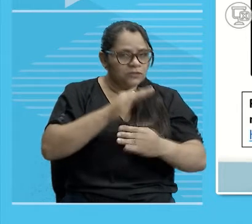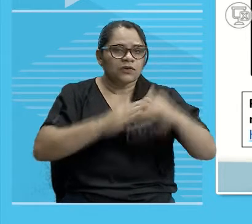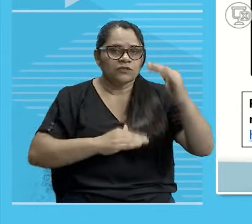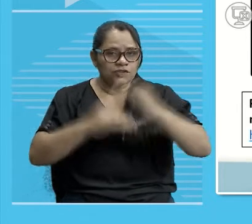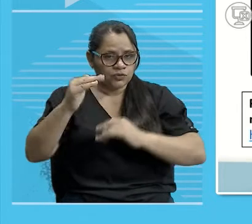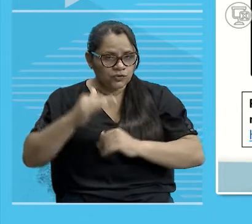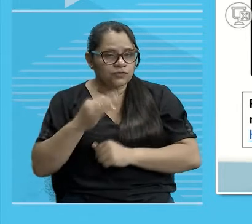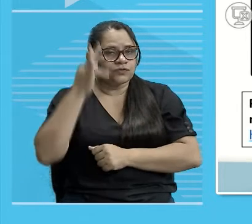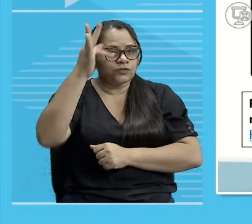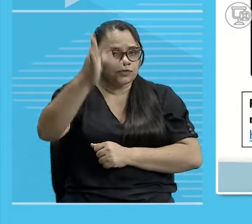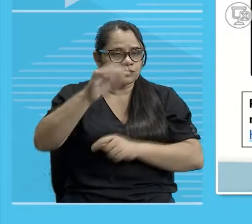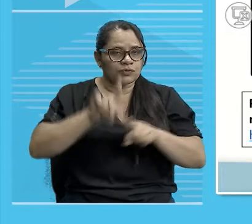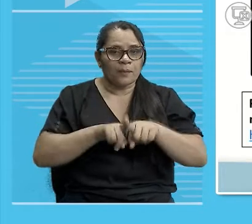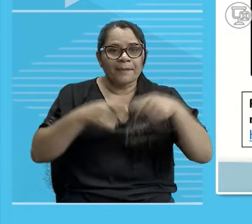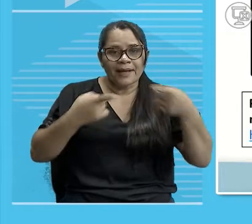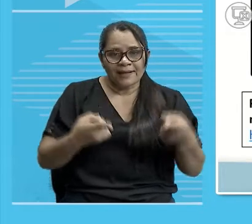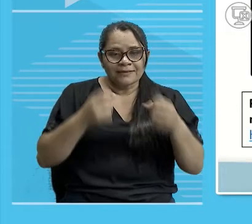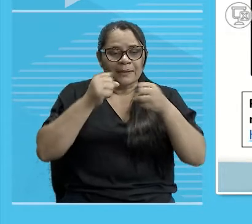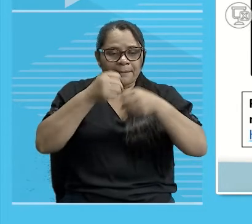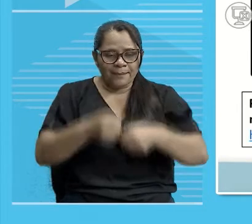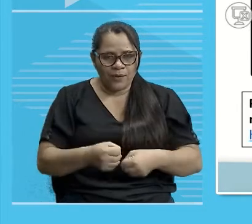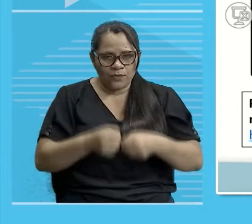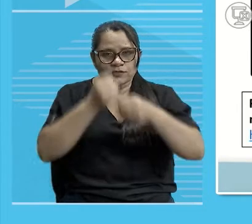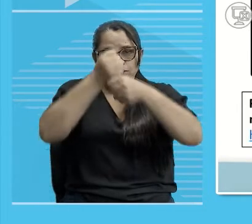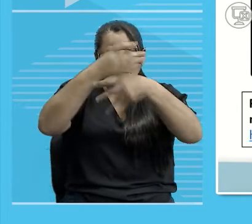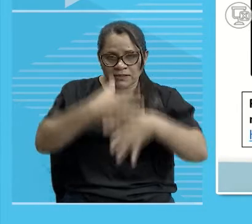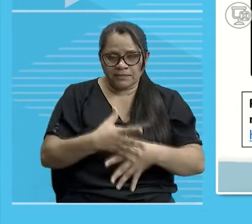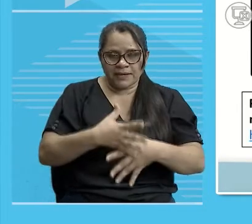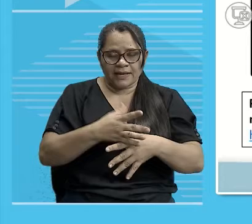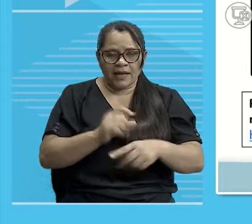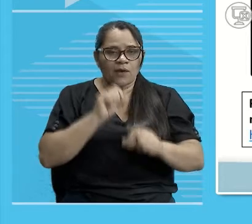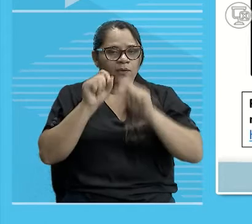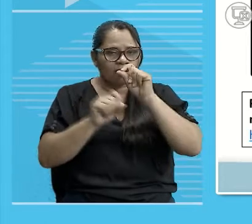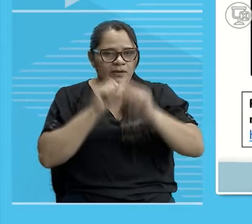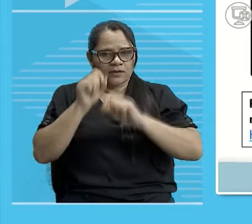mas eu já posso lhes adiantar